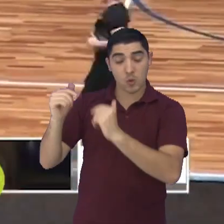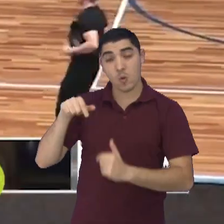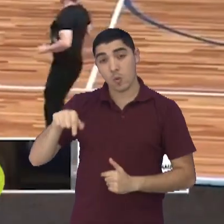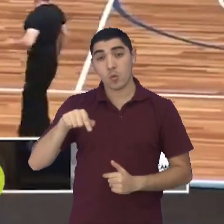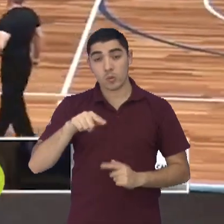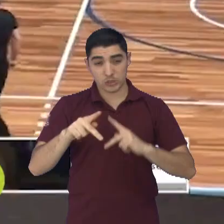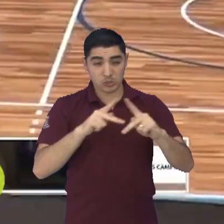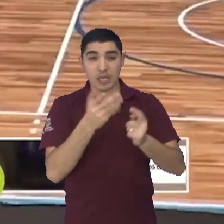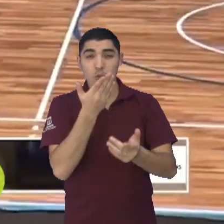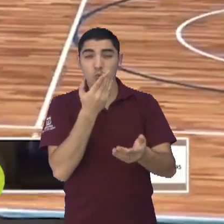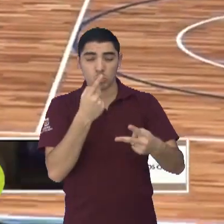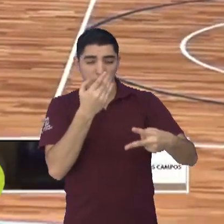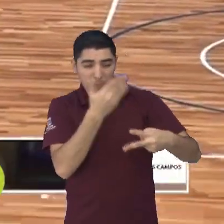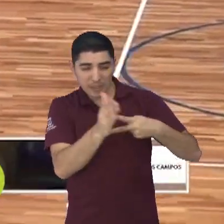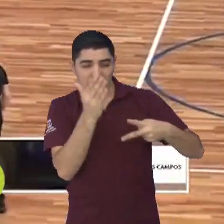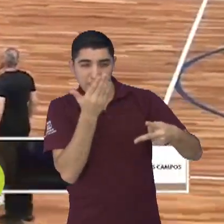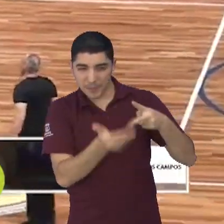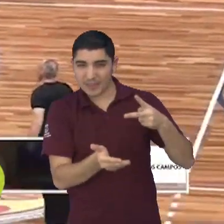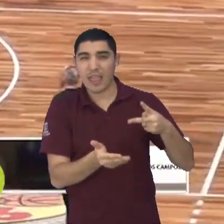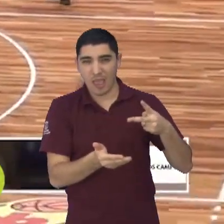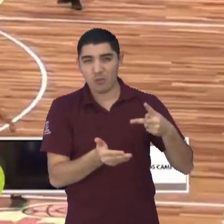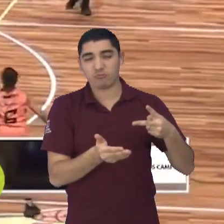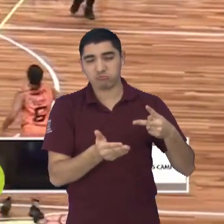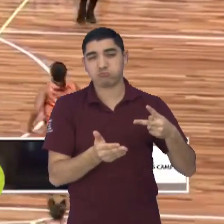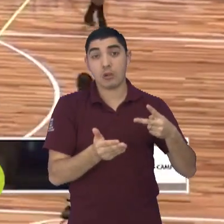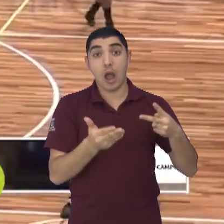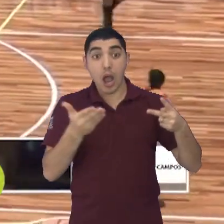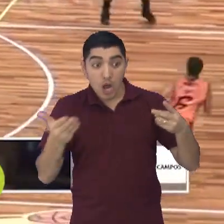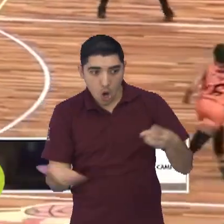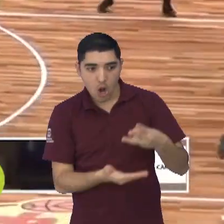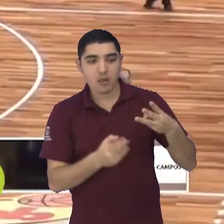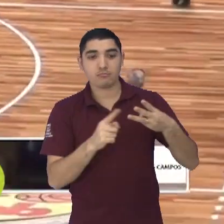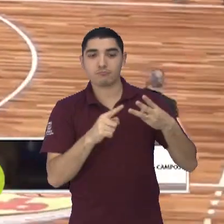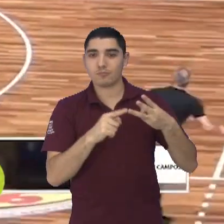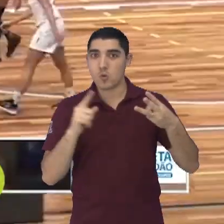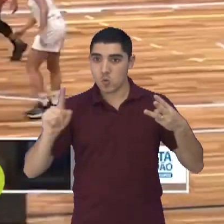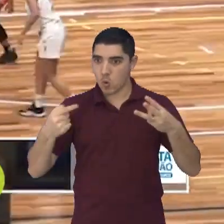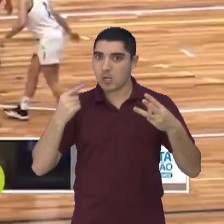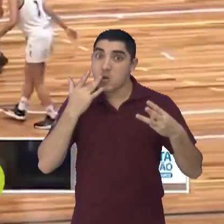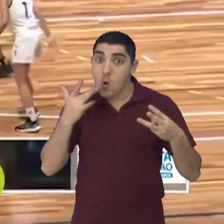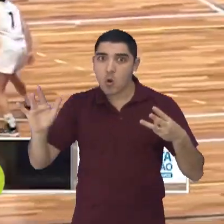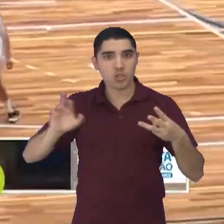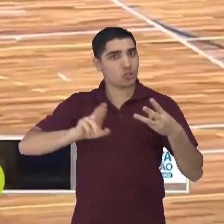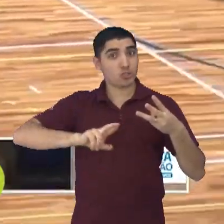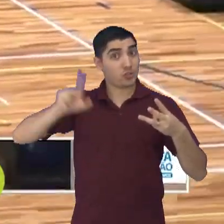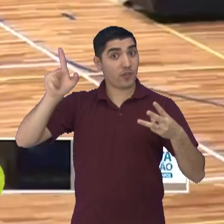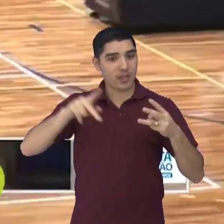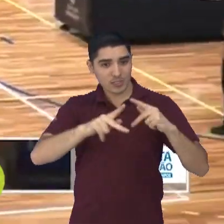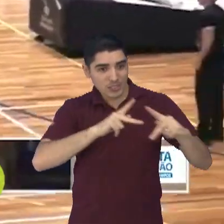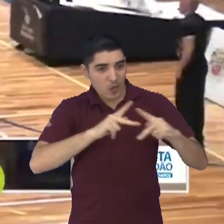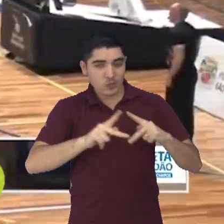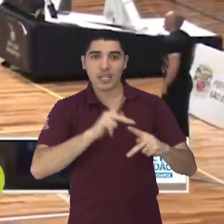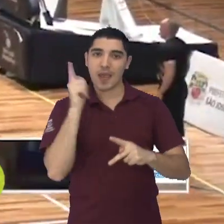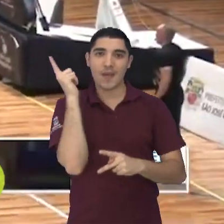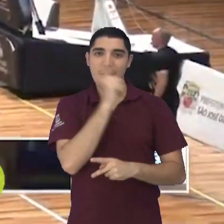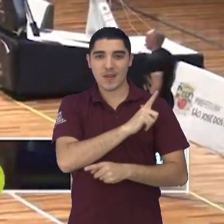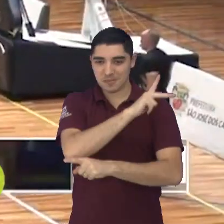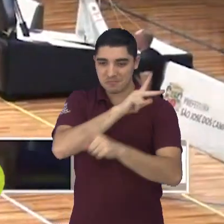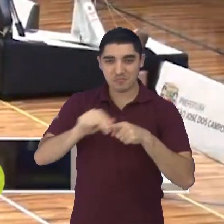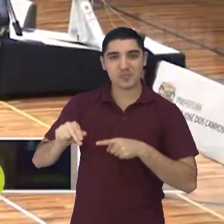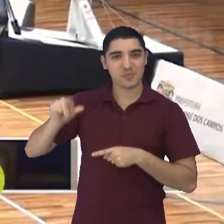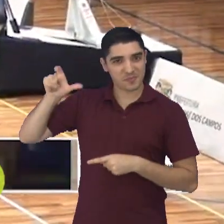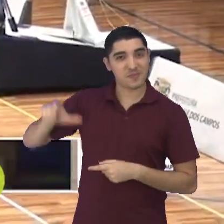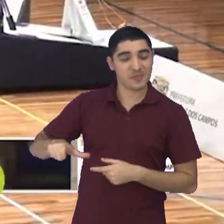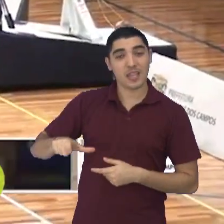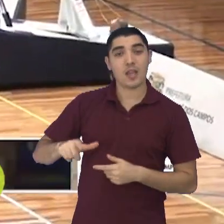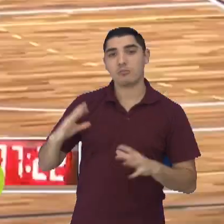de 2 derrotas seguidas nas 2 primeiras rodadas, mas contra o Ourinhos a história foi diferente. O time do técnico Leandro Leal